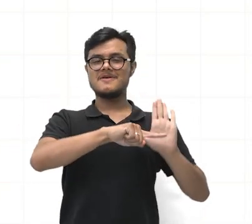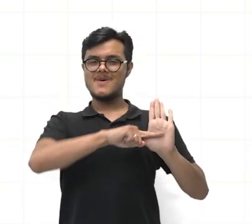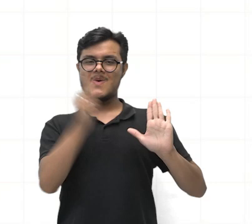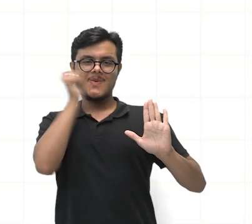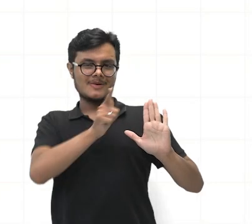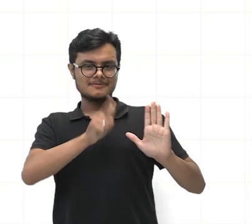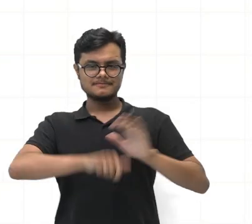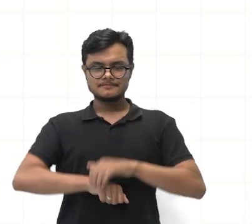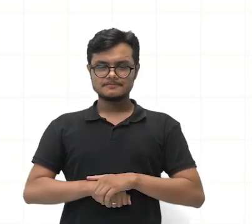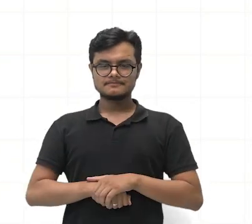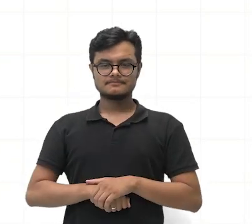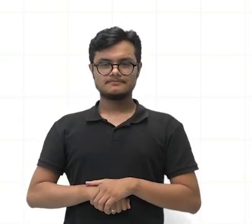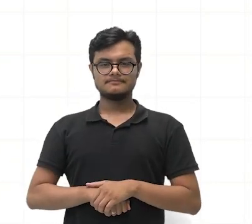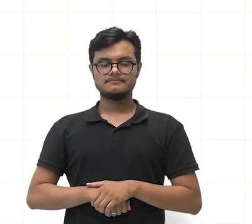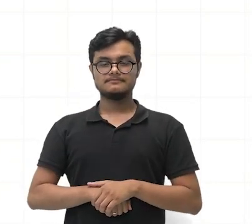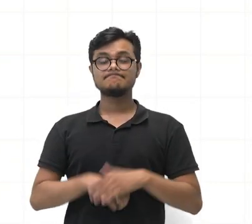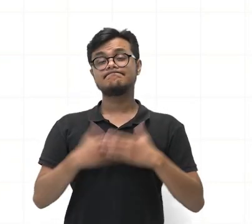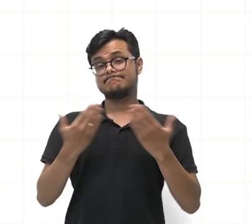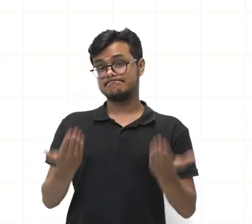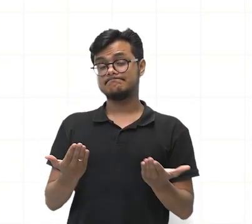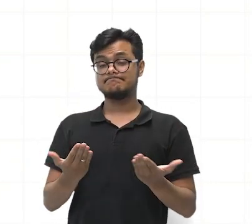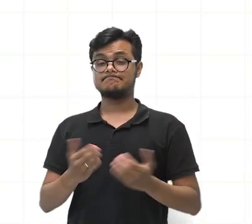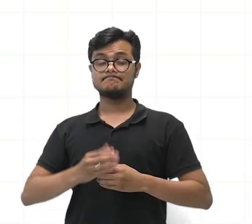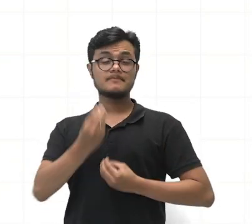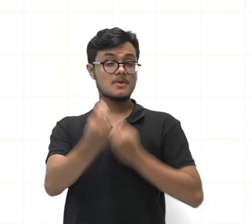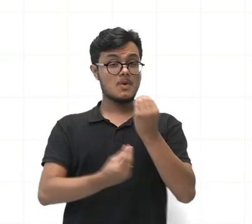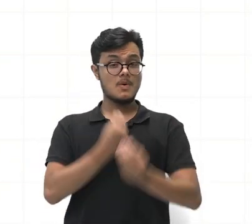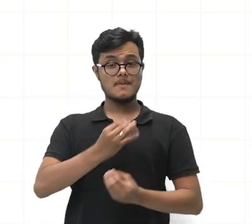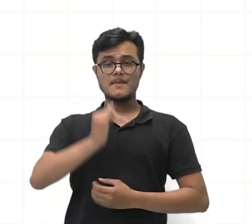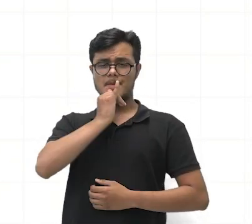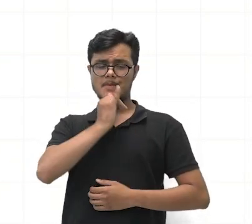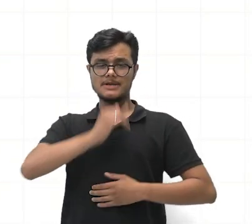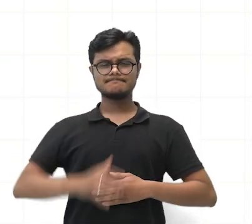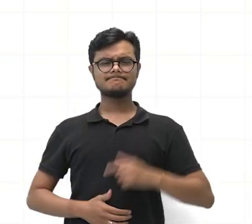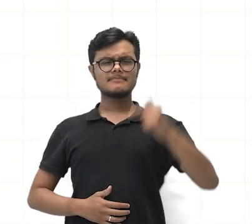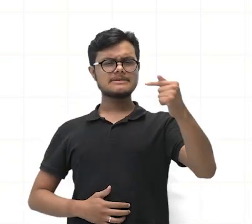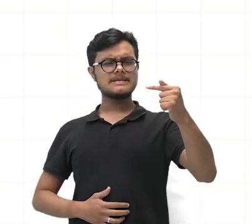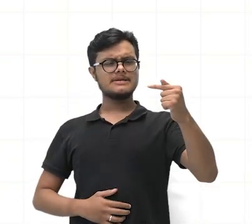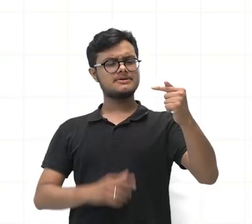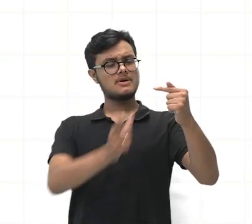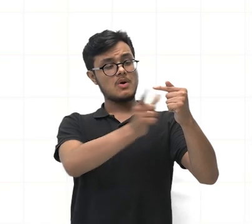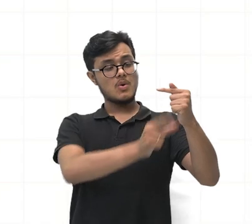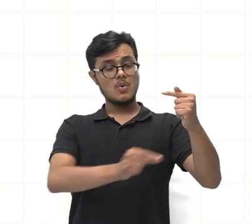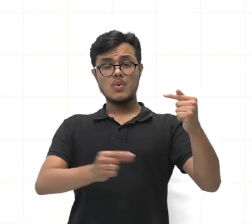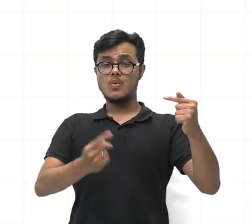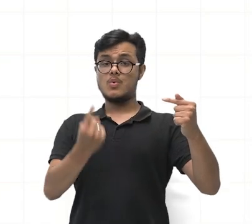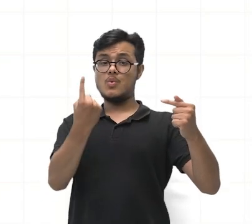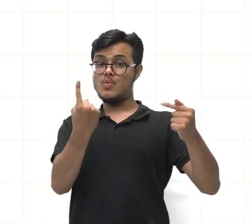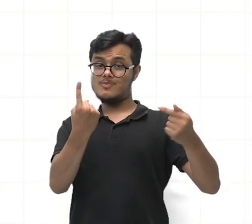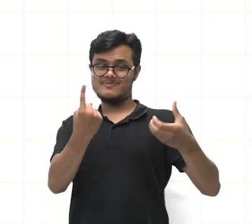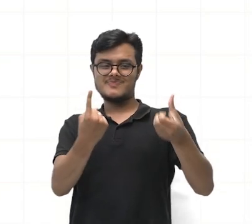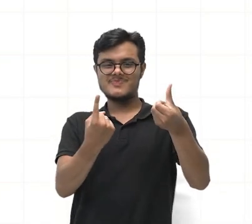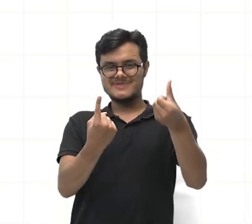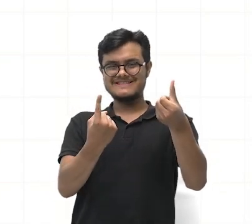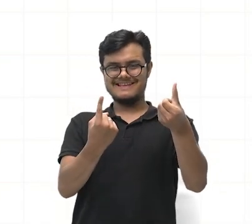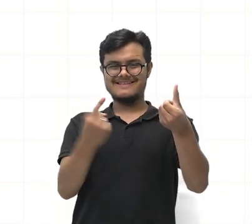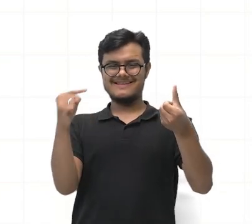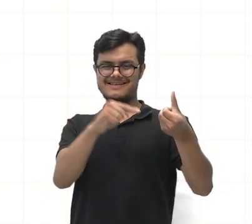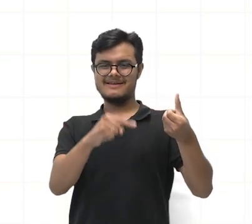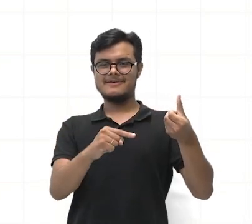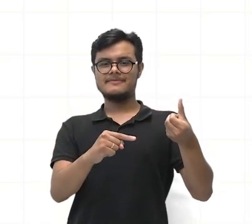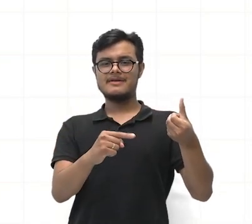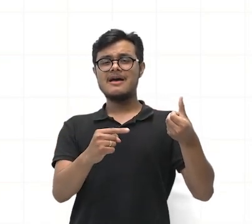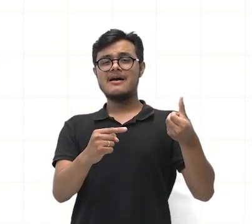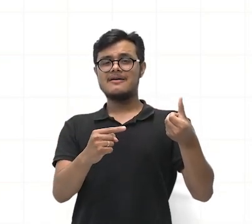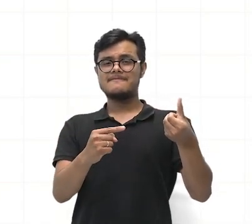subtraindo, tá legal? Então, olha o detalhe. O passo que você vai fazer, você vai emprestar, né, um número, uma unidade do número que está à